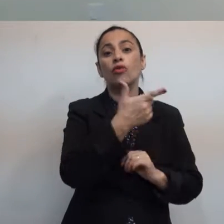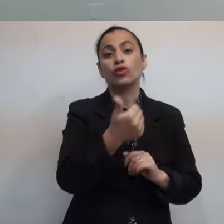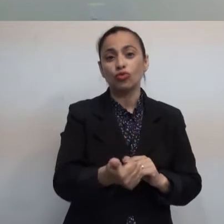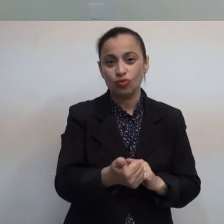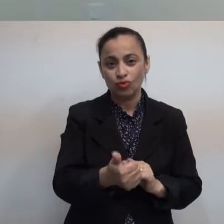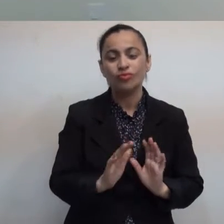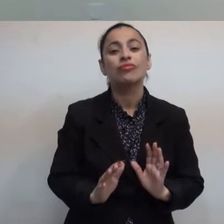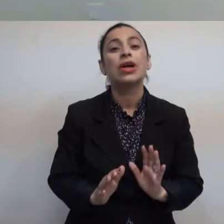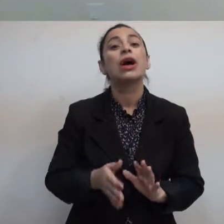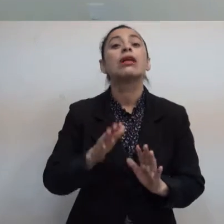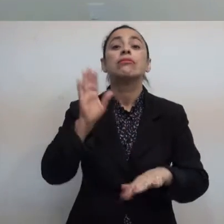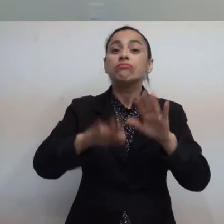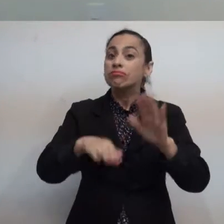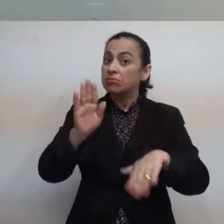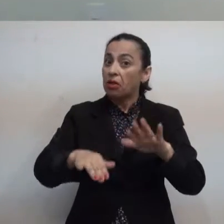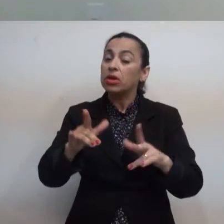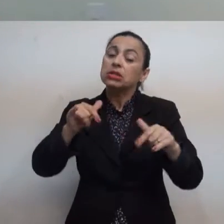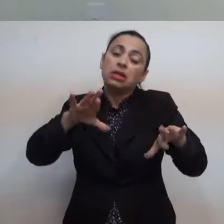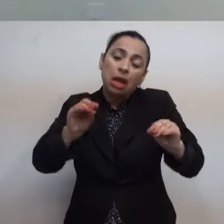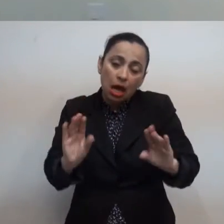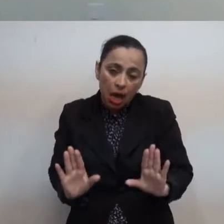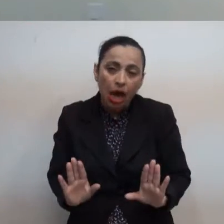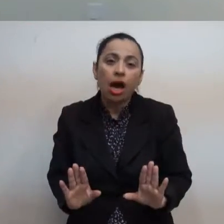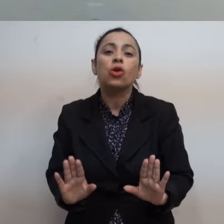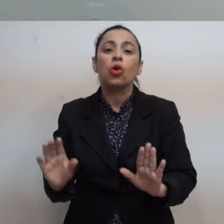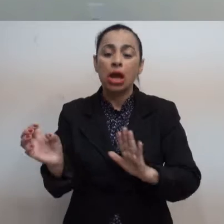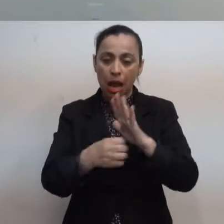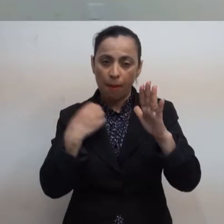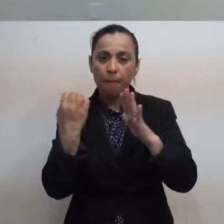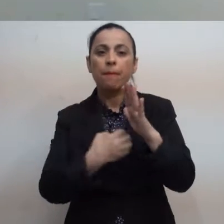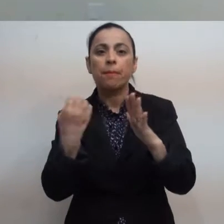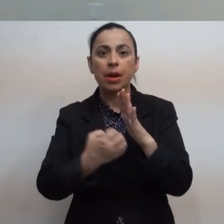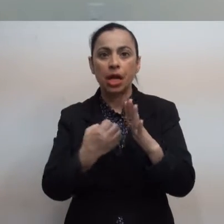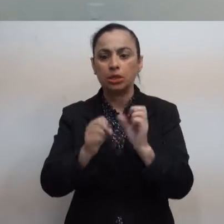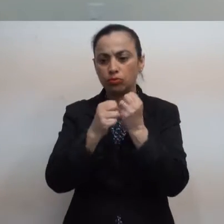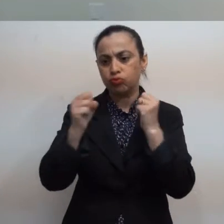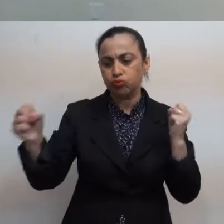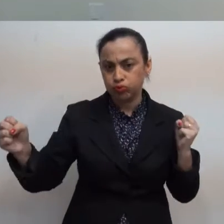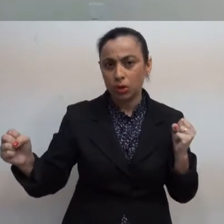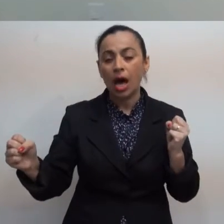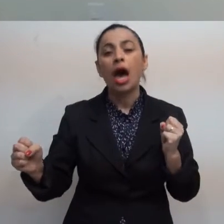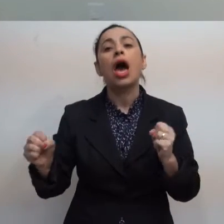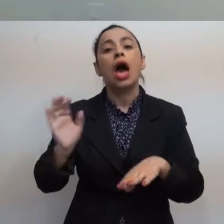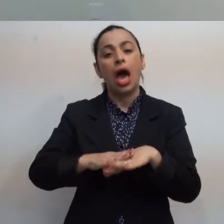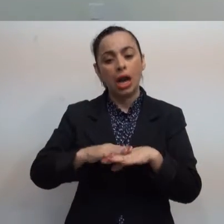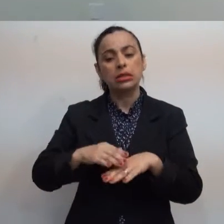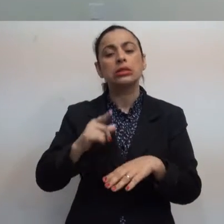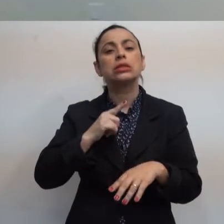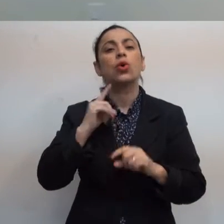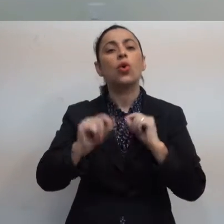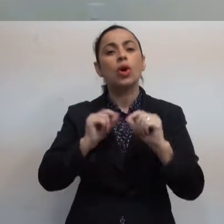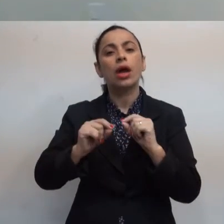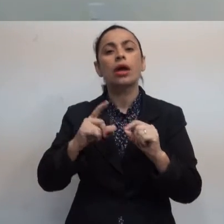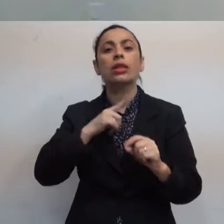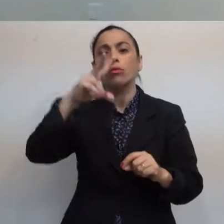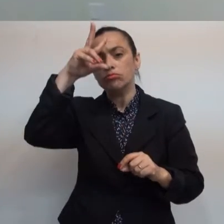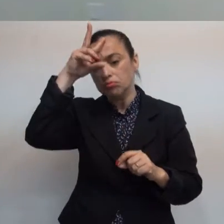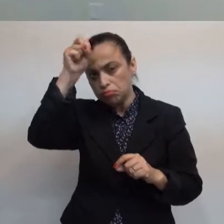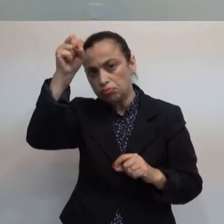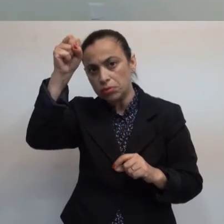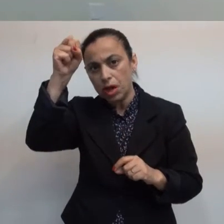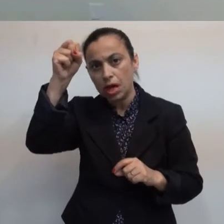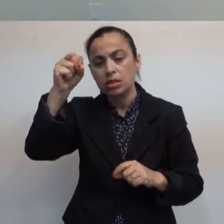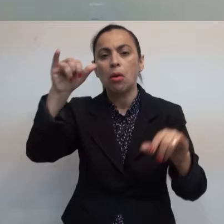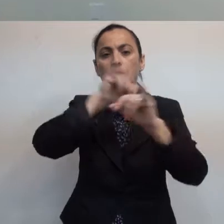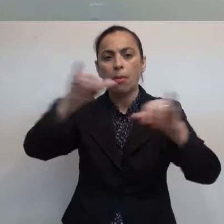XXI. Mas, talvez, claro que empresas grandiosas, elas fazem